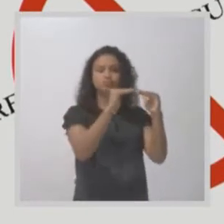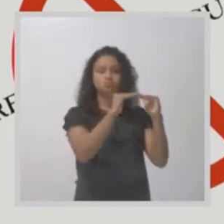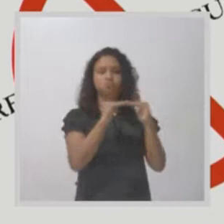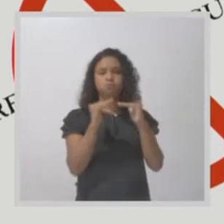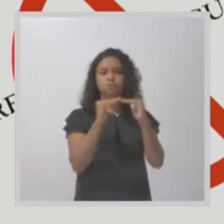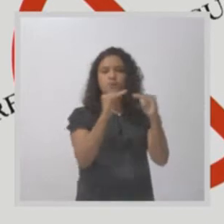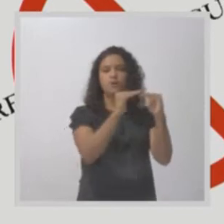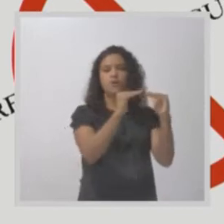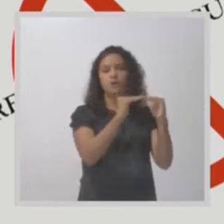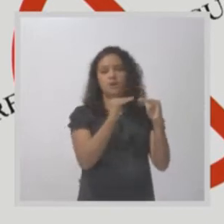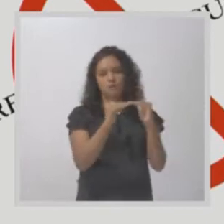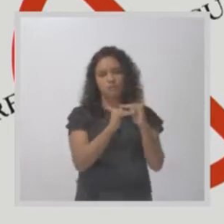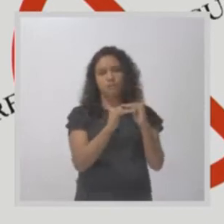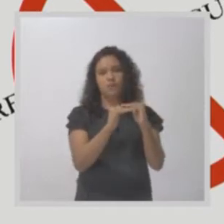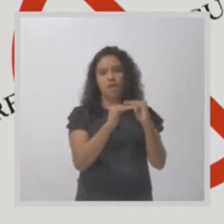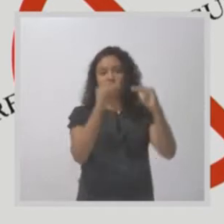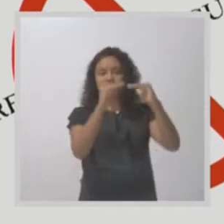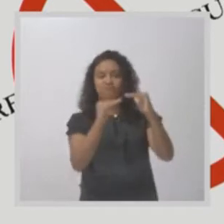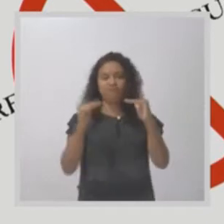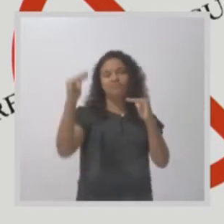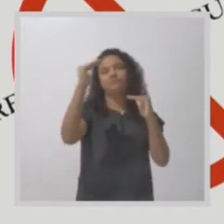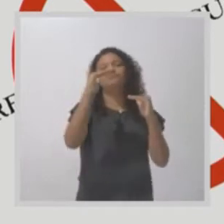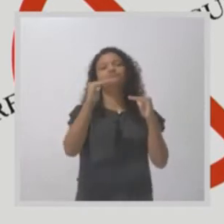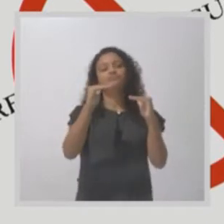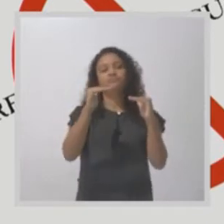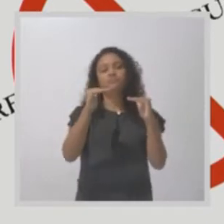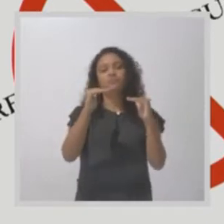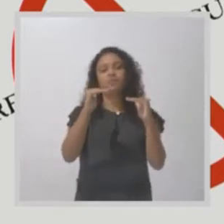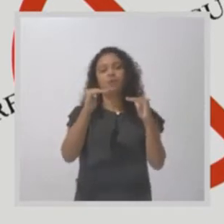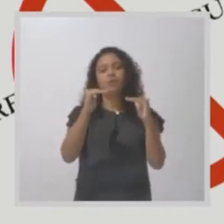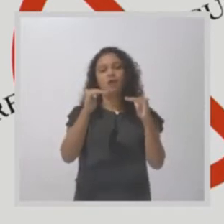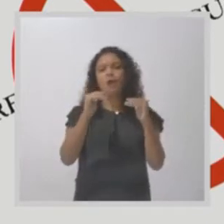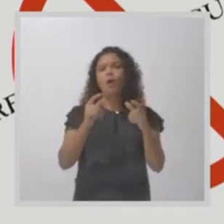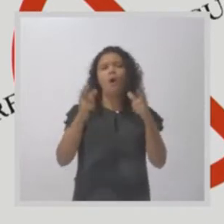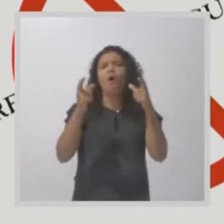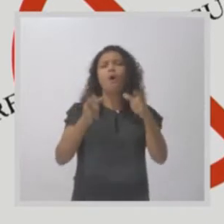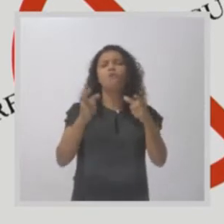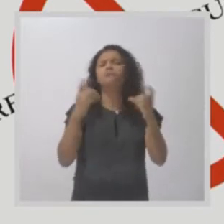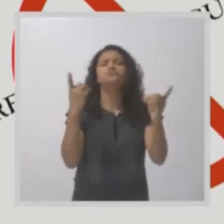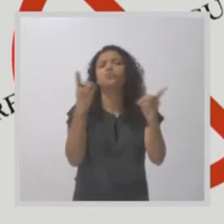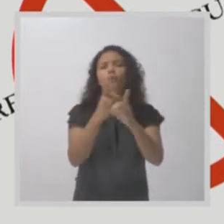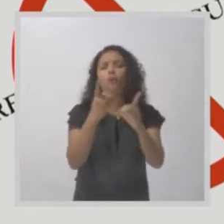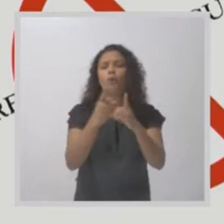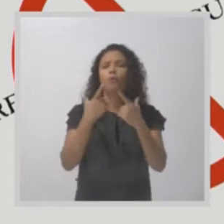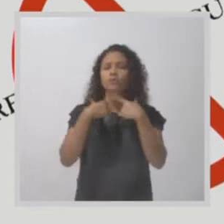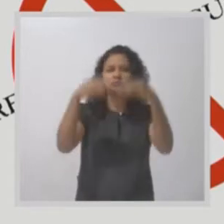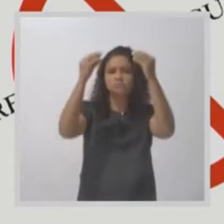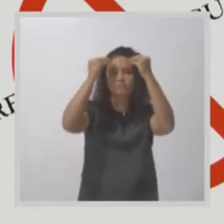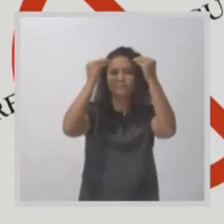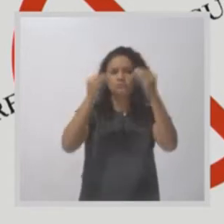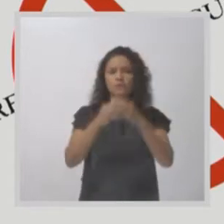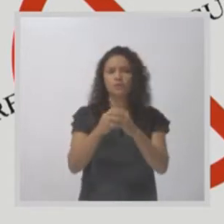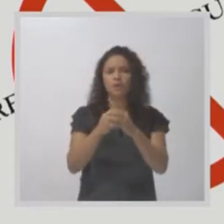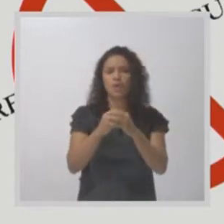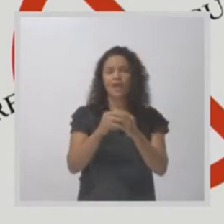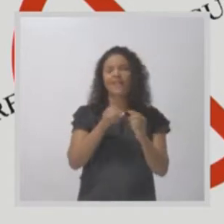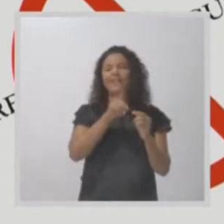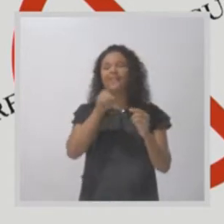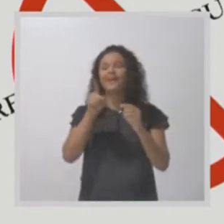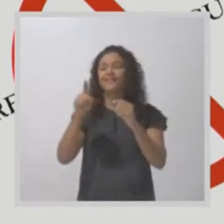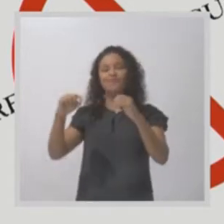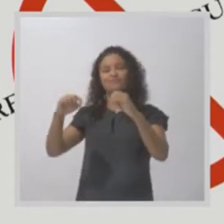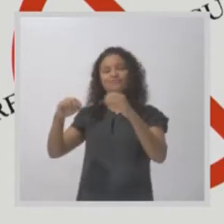prestigiadas socialmente. Onde é que estão essas linguagens? São as variedades urbanas de prestígio,